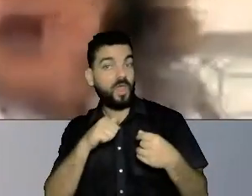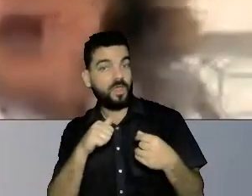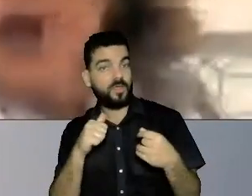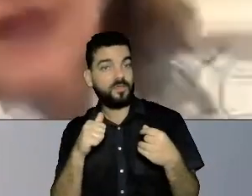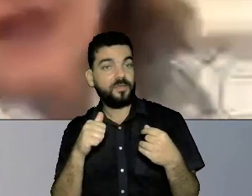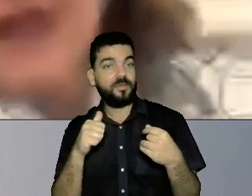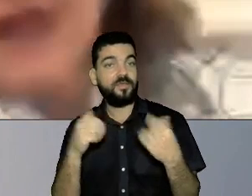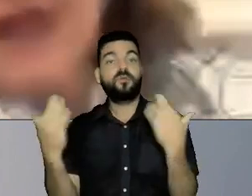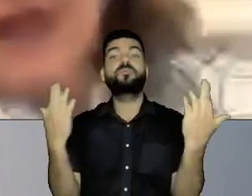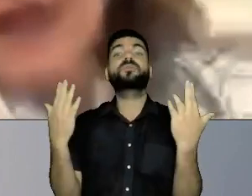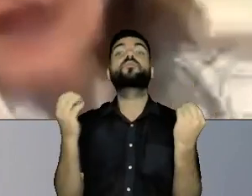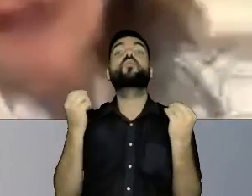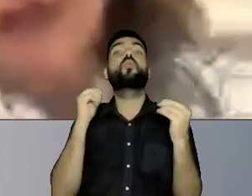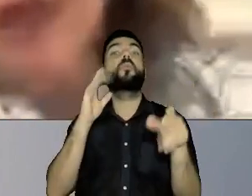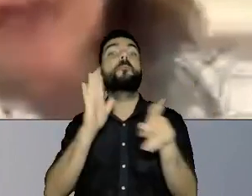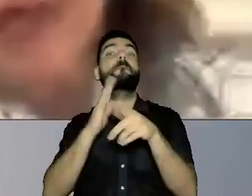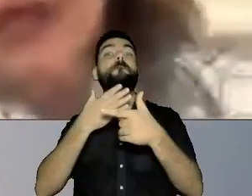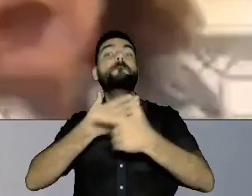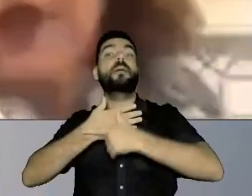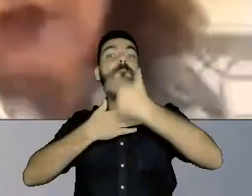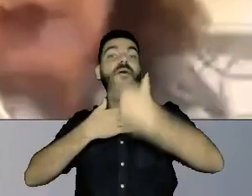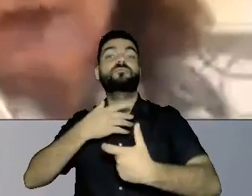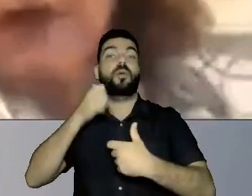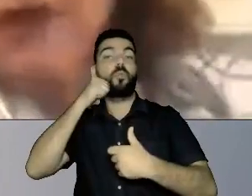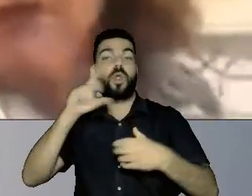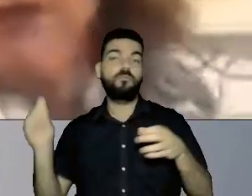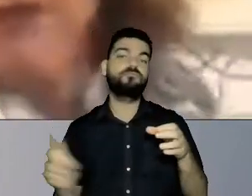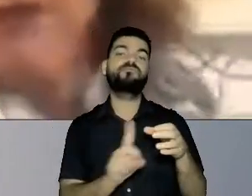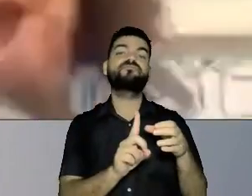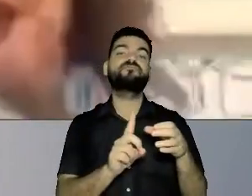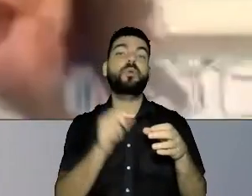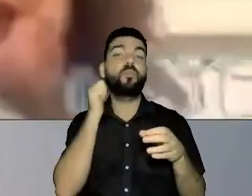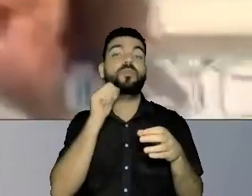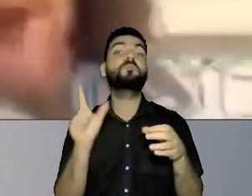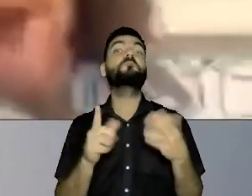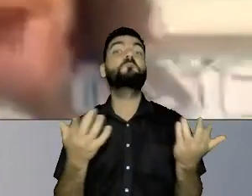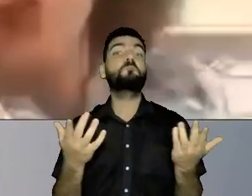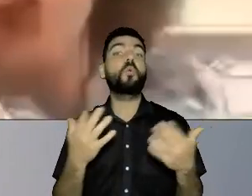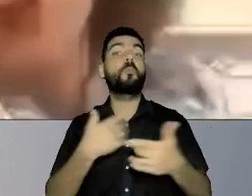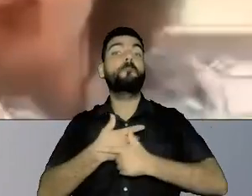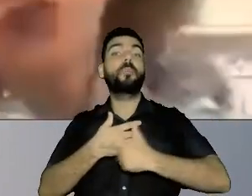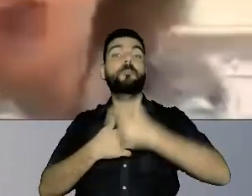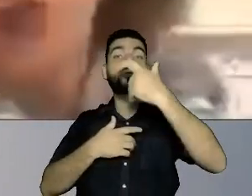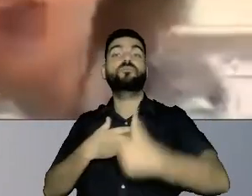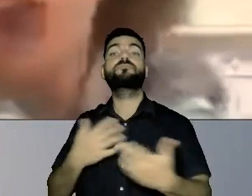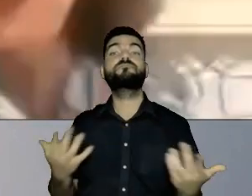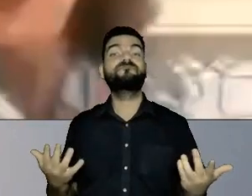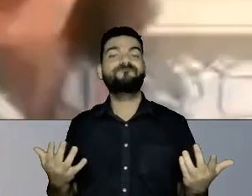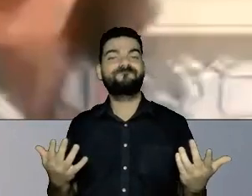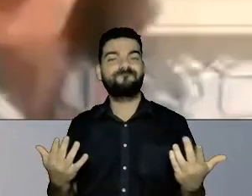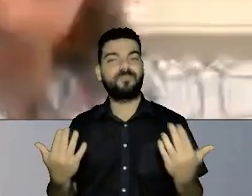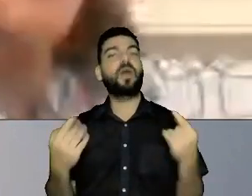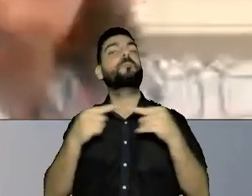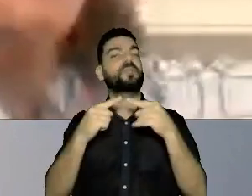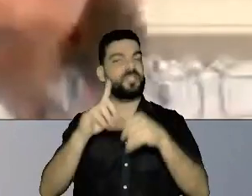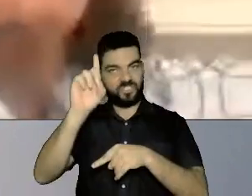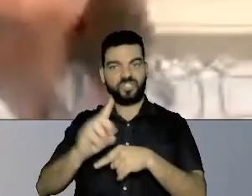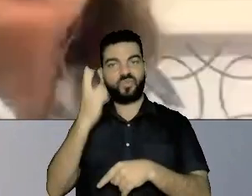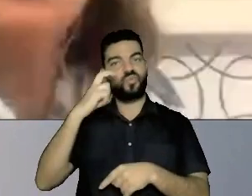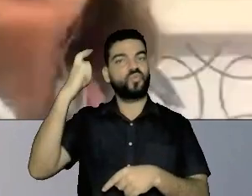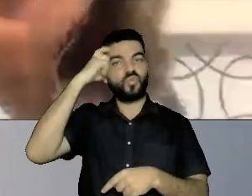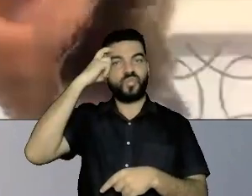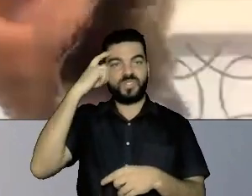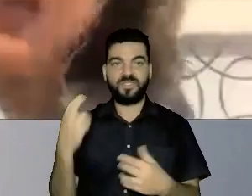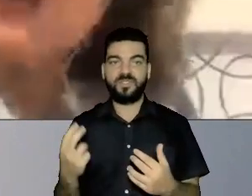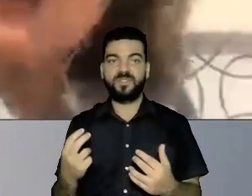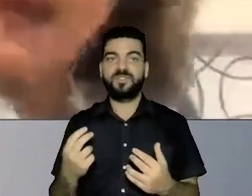da mulher, porque a mulher tem um papel muito importante nos direitos culturais,